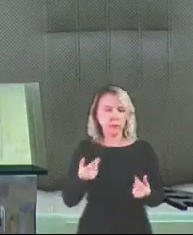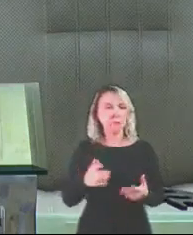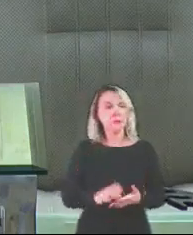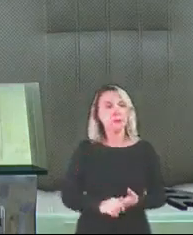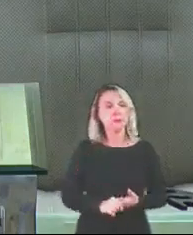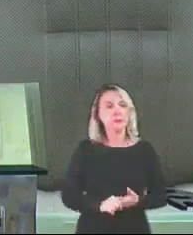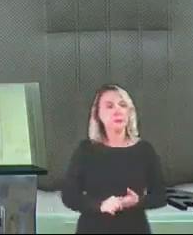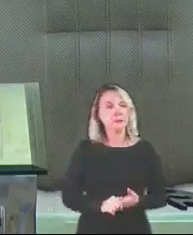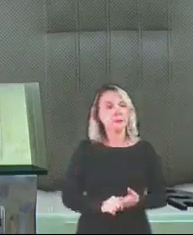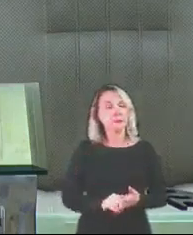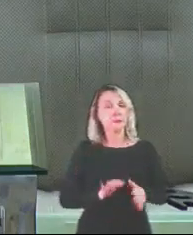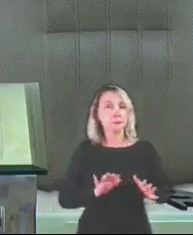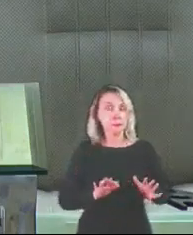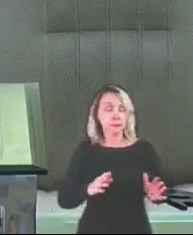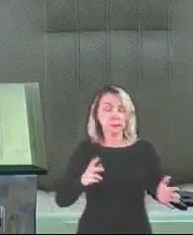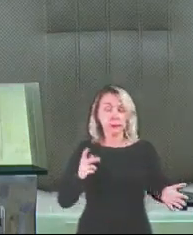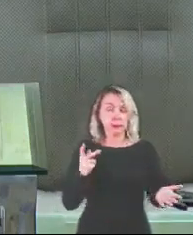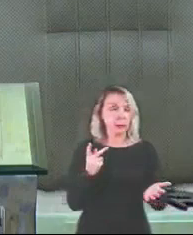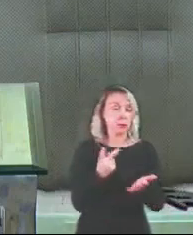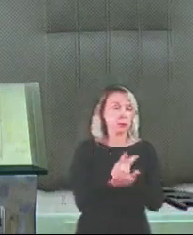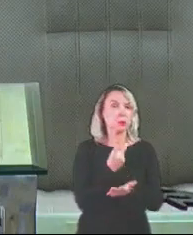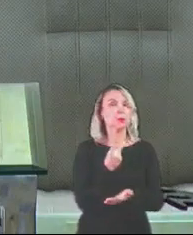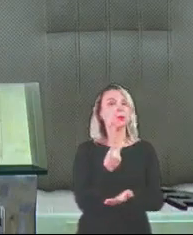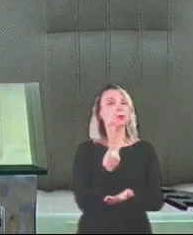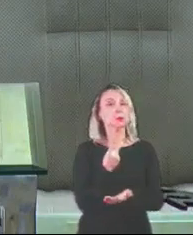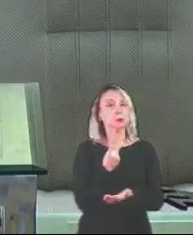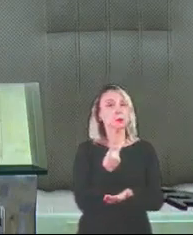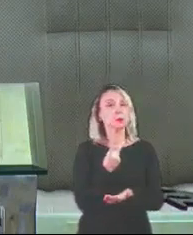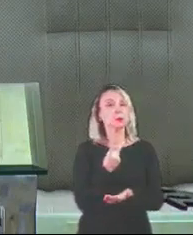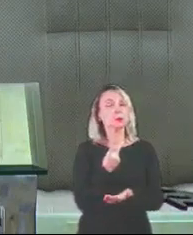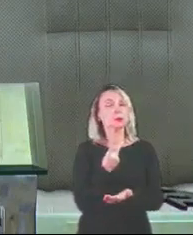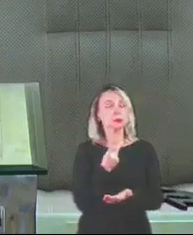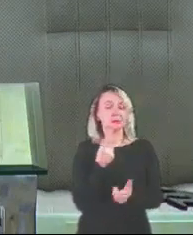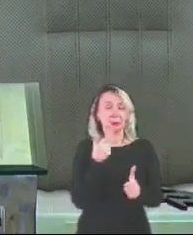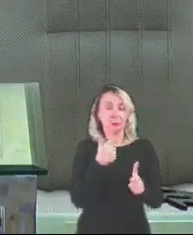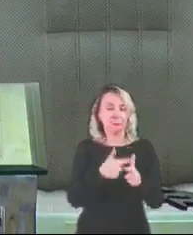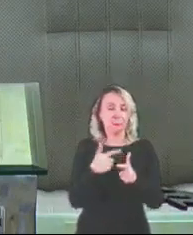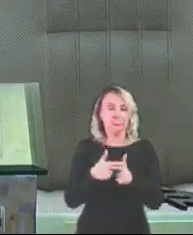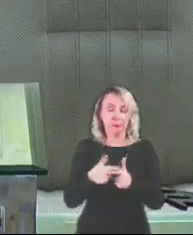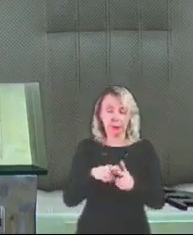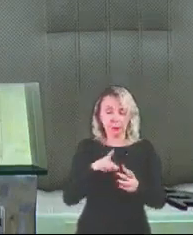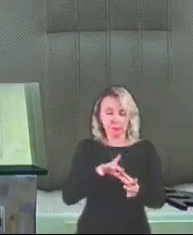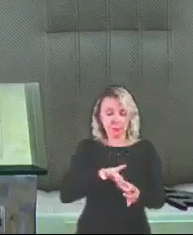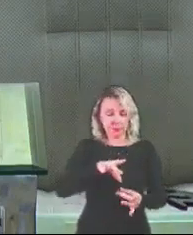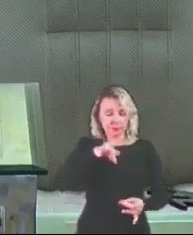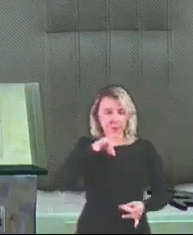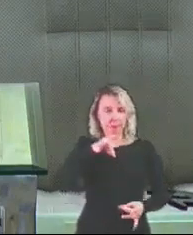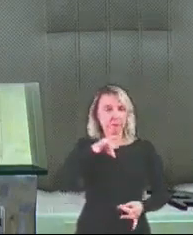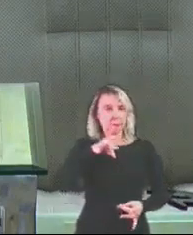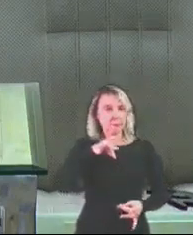E ele passou por uma situação de turbulência espiritual na vida.